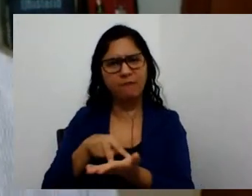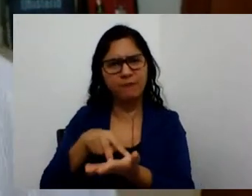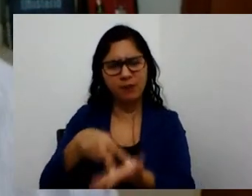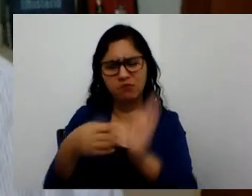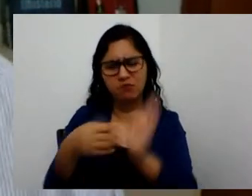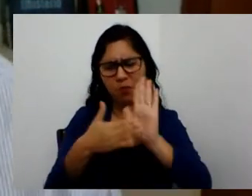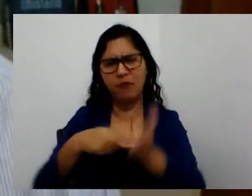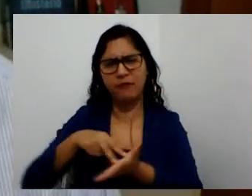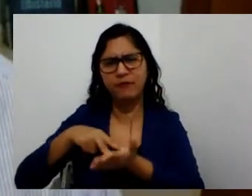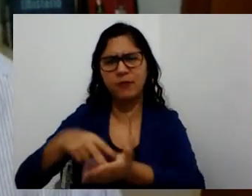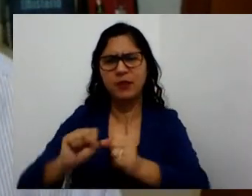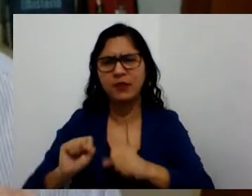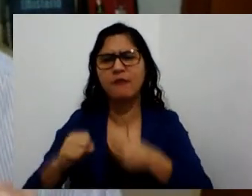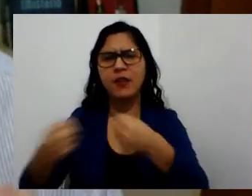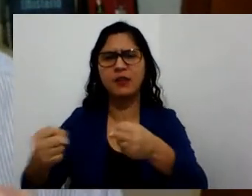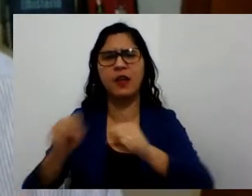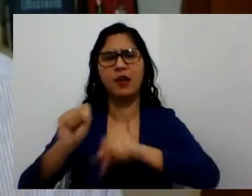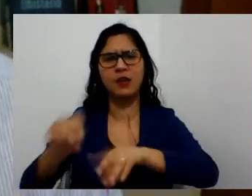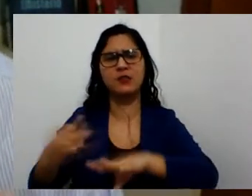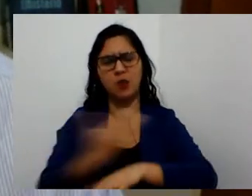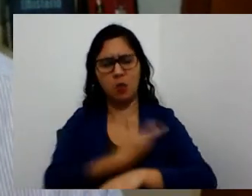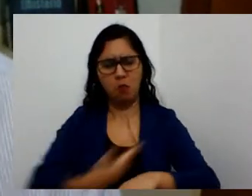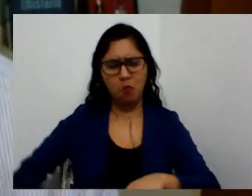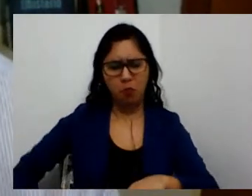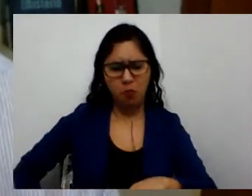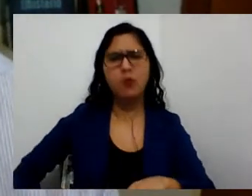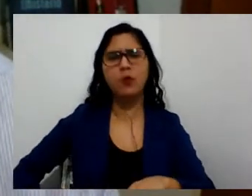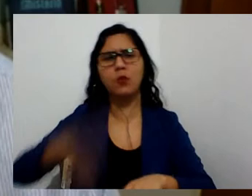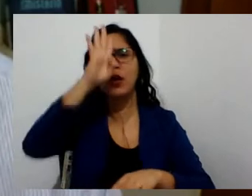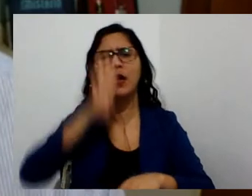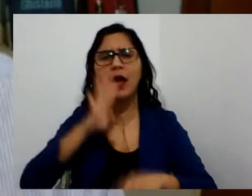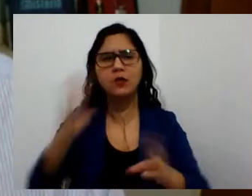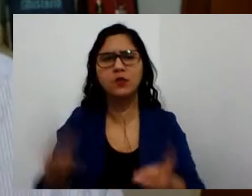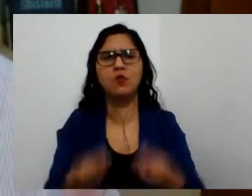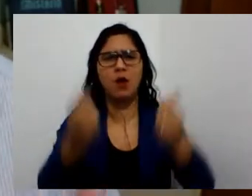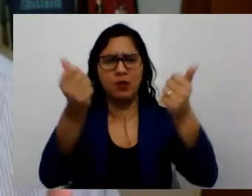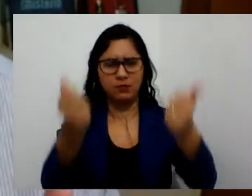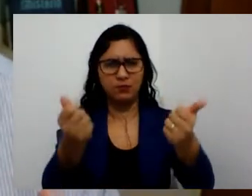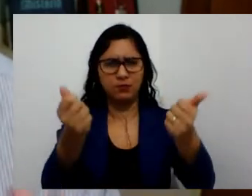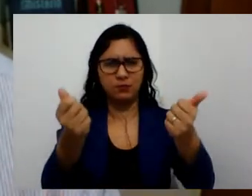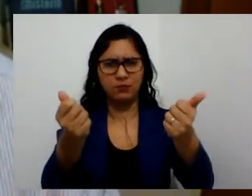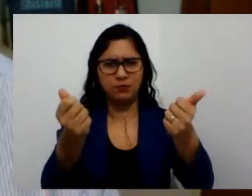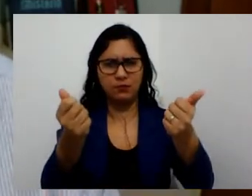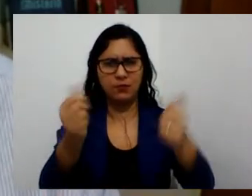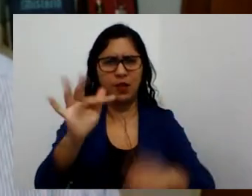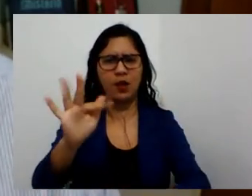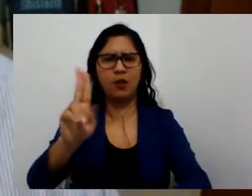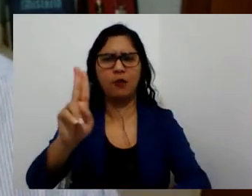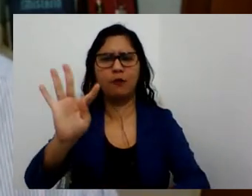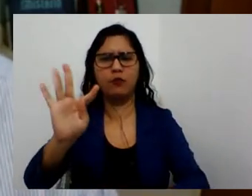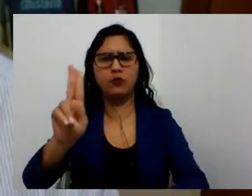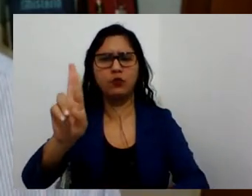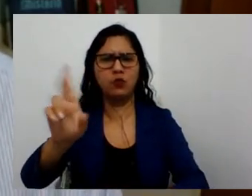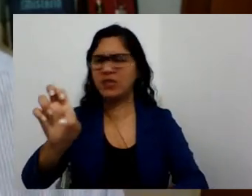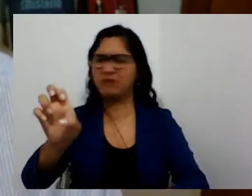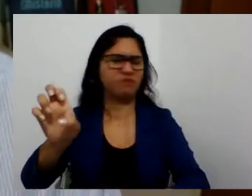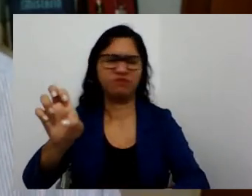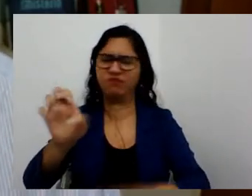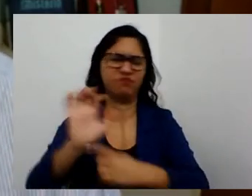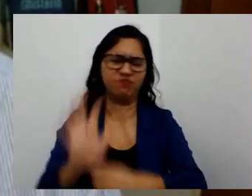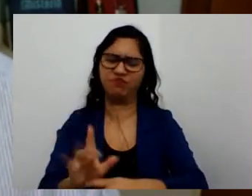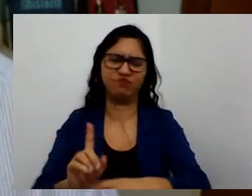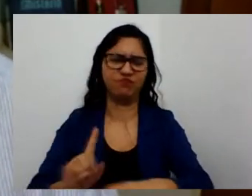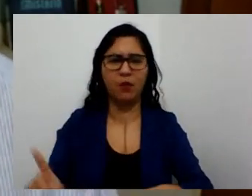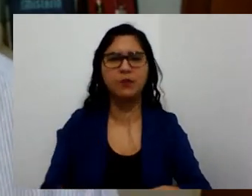propostas de defender o ensino público, público gratuito de qualidade, que não é o futuro esse que apresenta. Dito